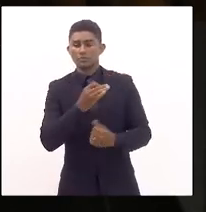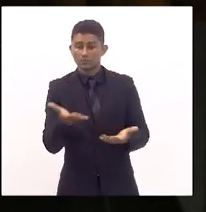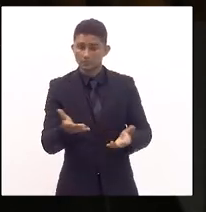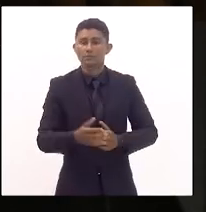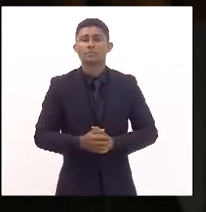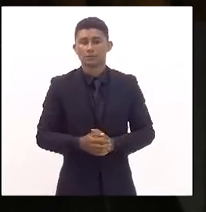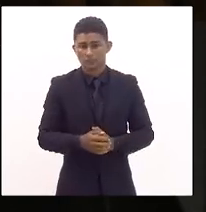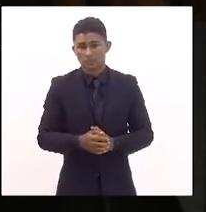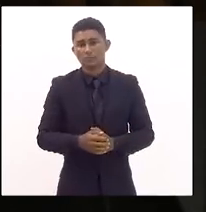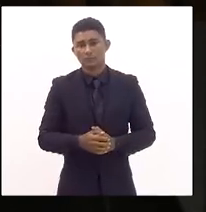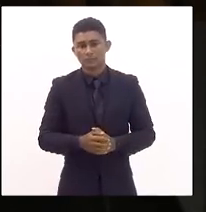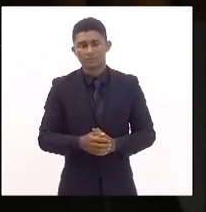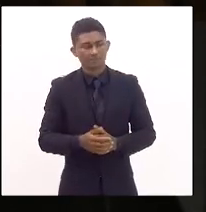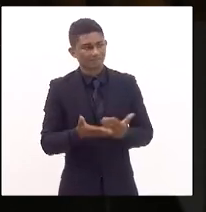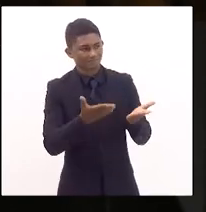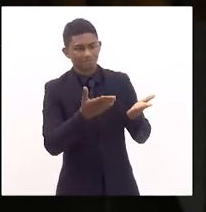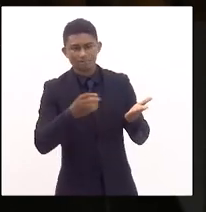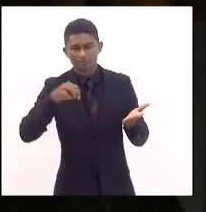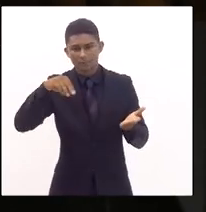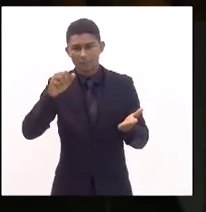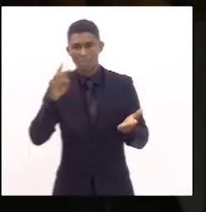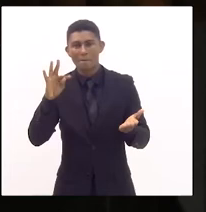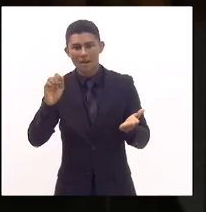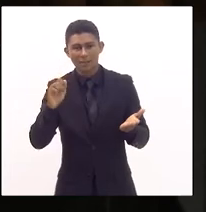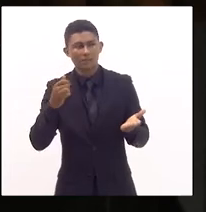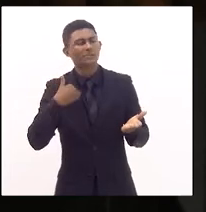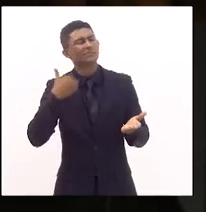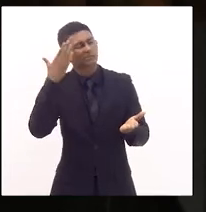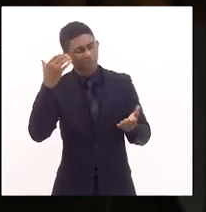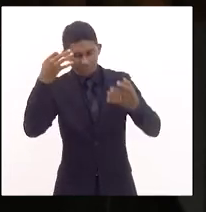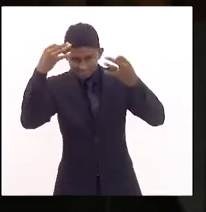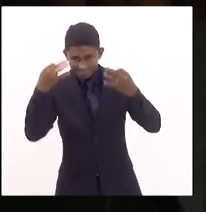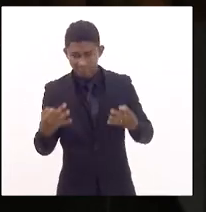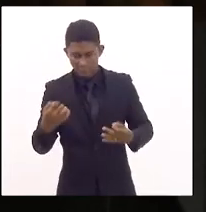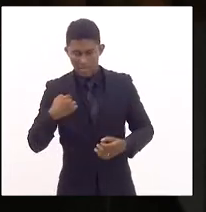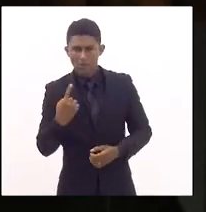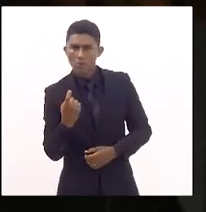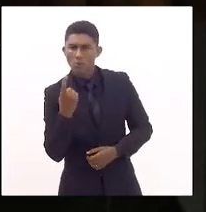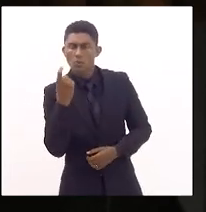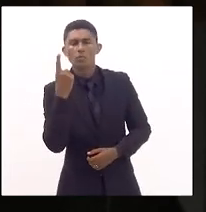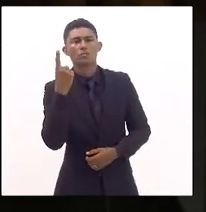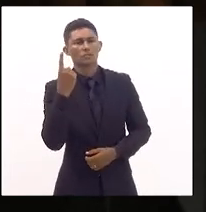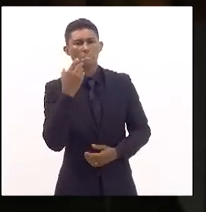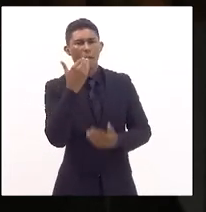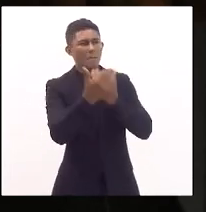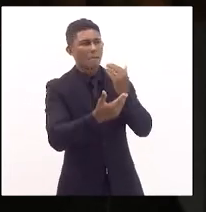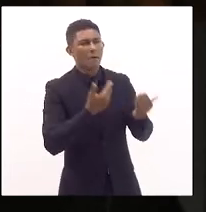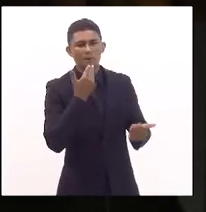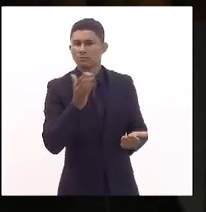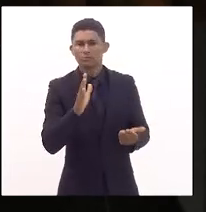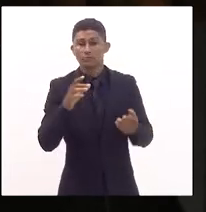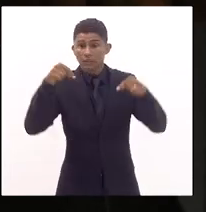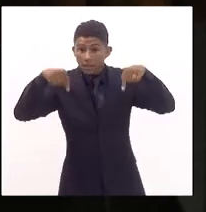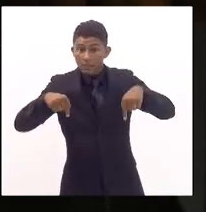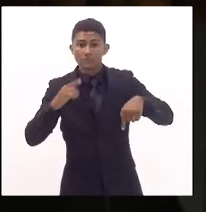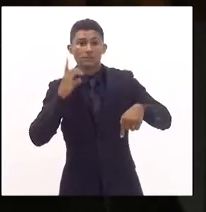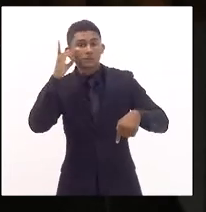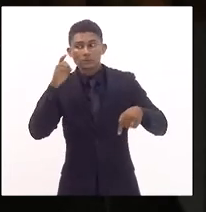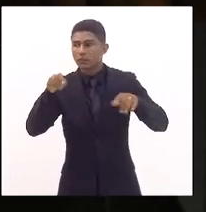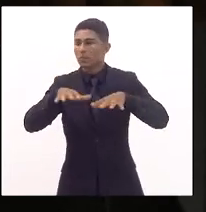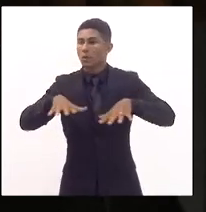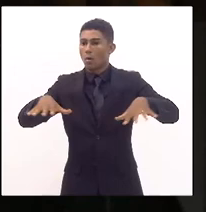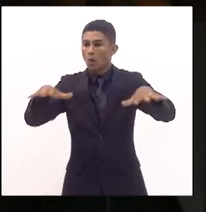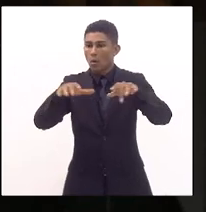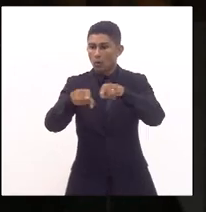deputada Marta Rocha, eu tenho certeza que esse coro não é só meu, esse coro é de todos os parlamentares, mas